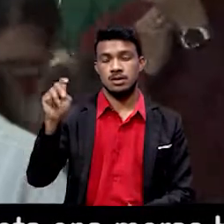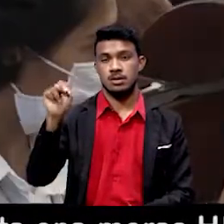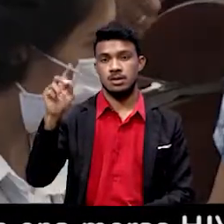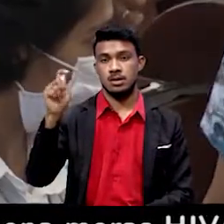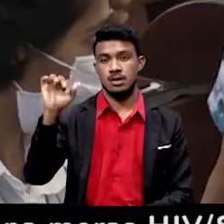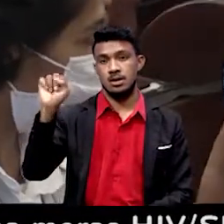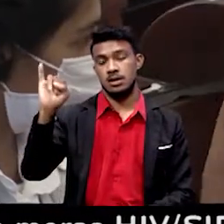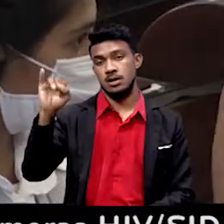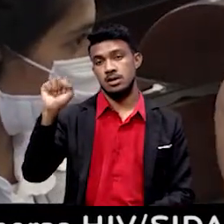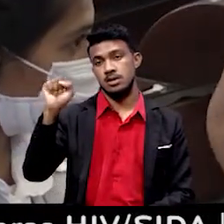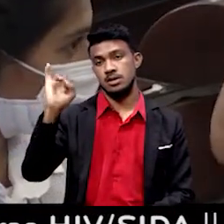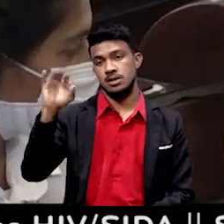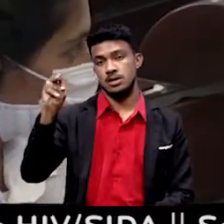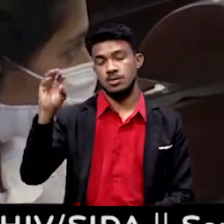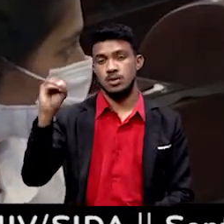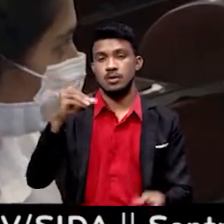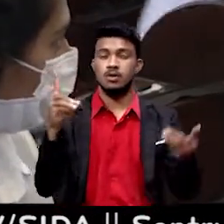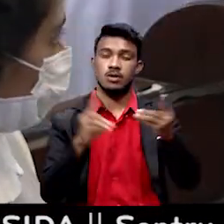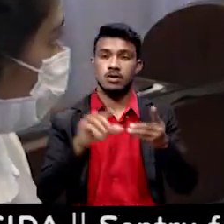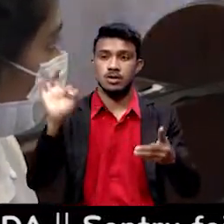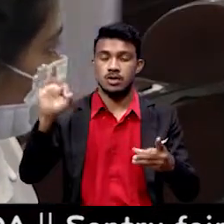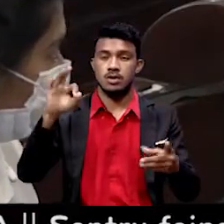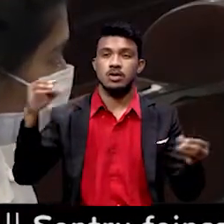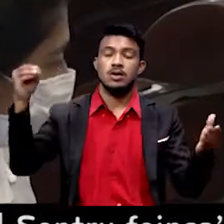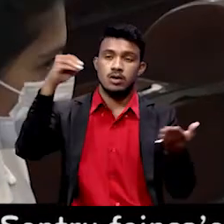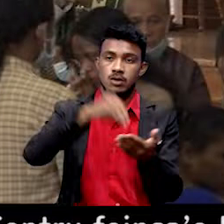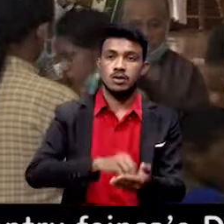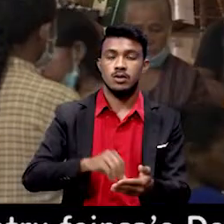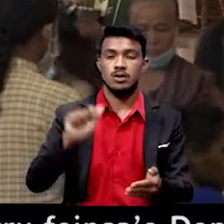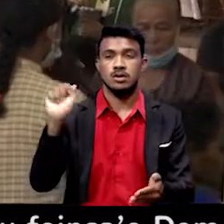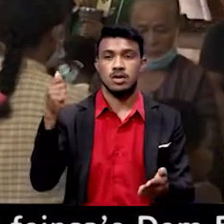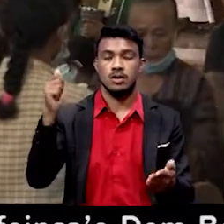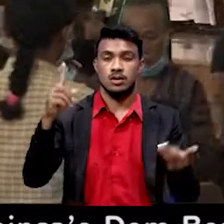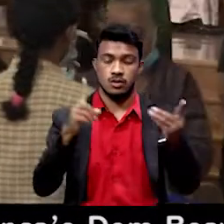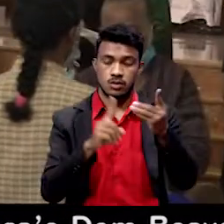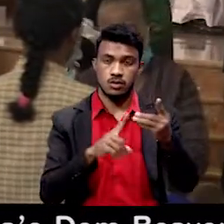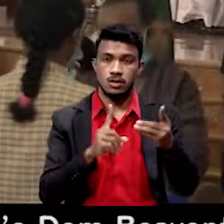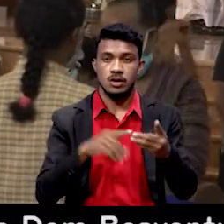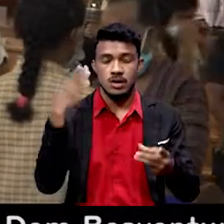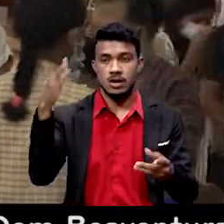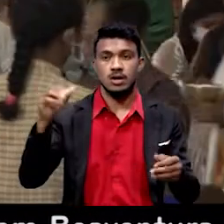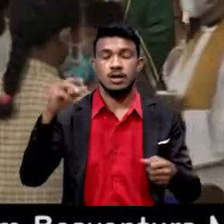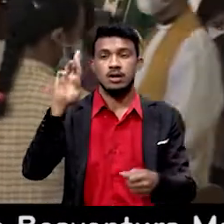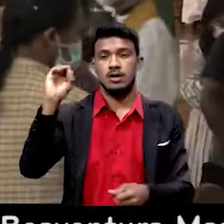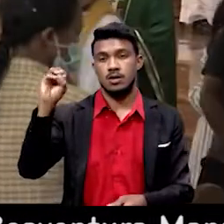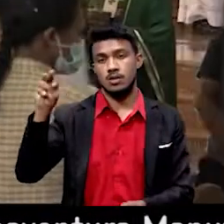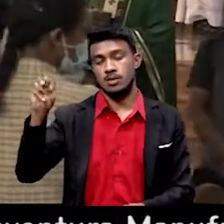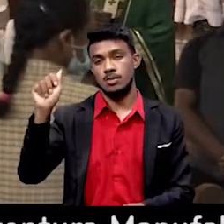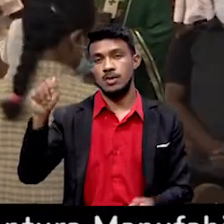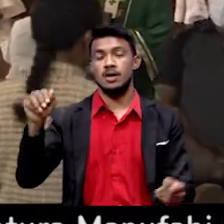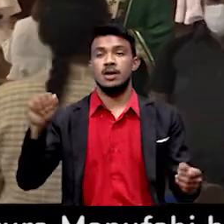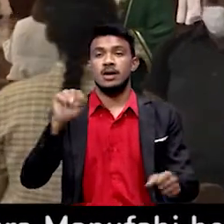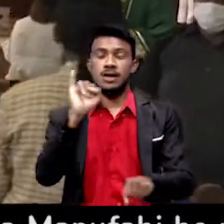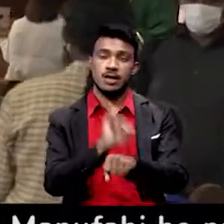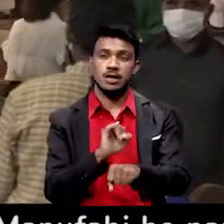Credo Universal, Rahu On e Lorencia, Tolorensanulo, Fulano Tobro Tinané e a Vaticano Roma, o tema para uma igreja sinodal.